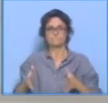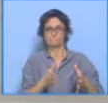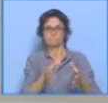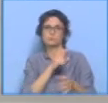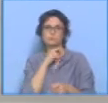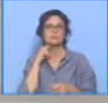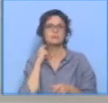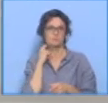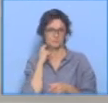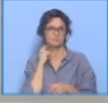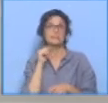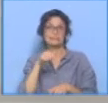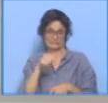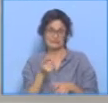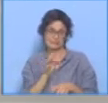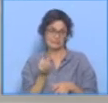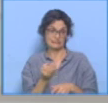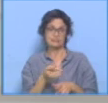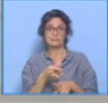sacerdote e de um levita.